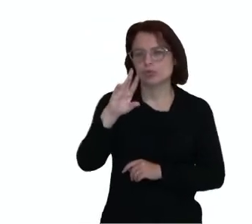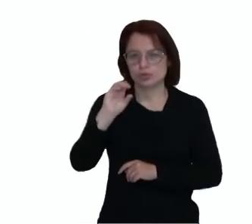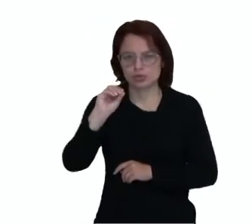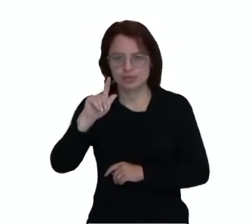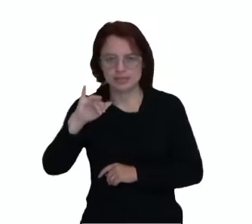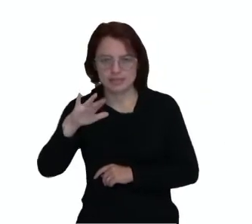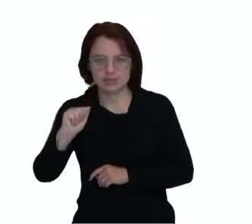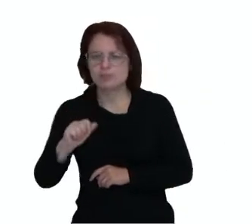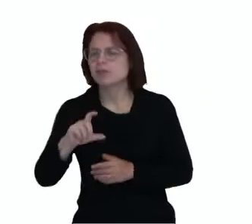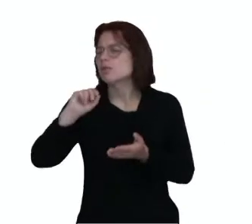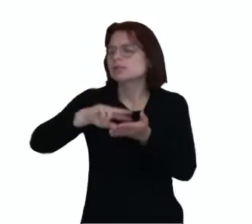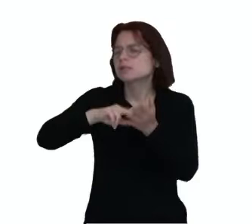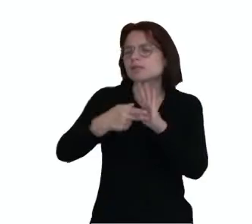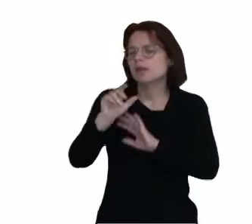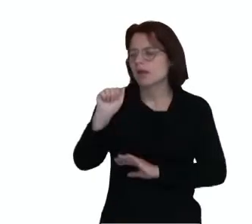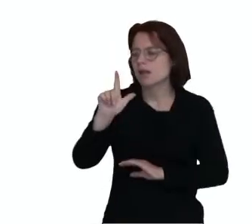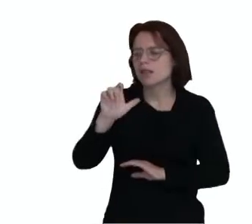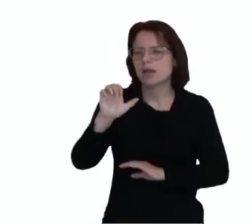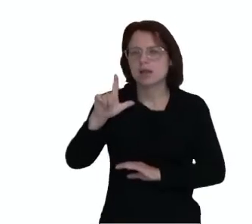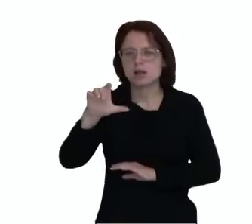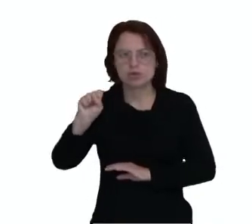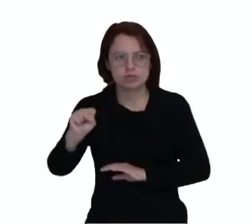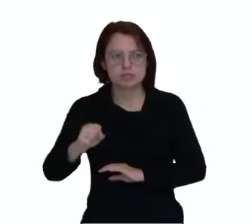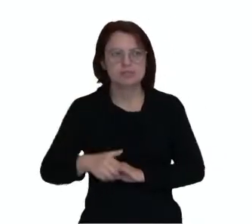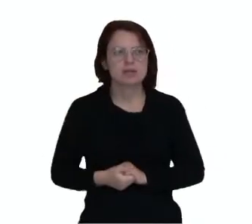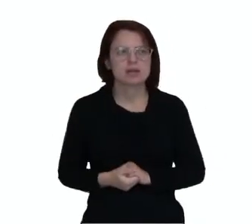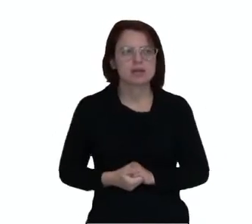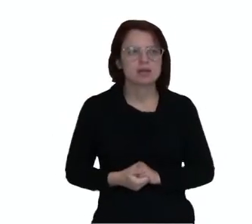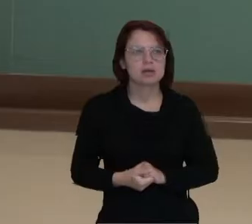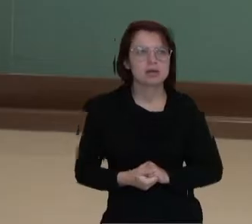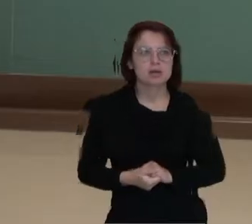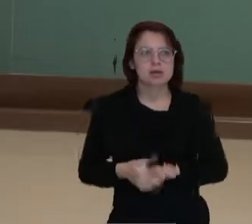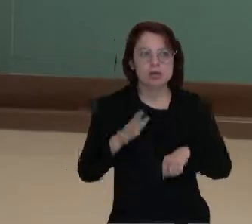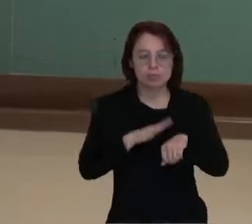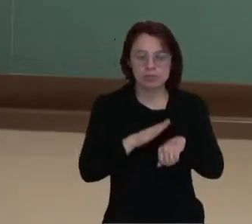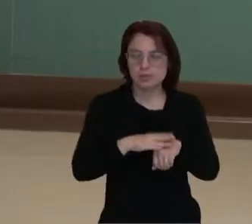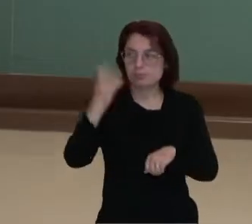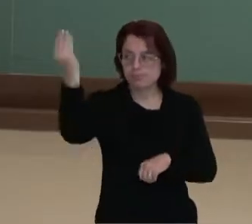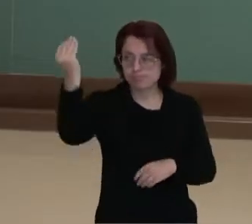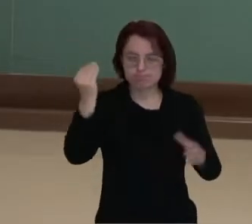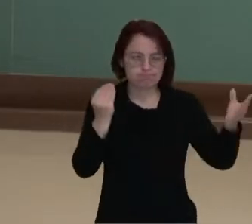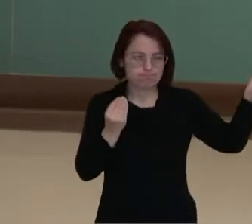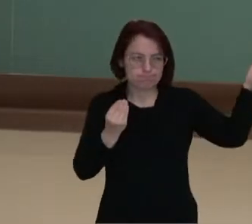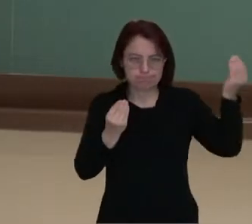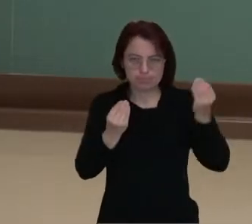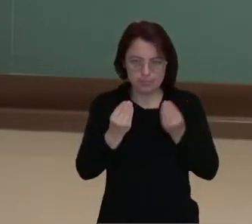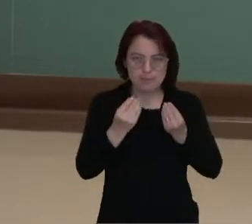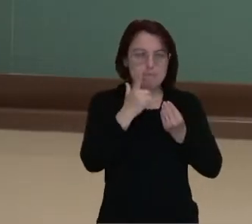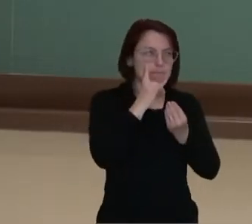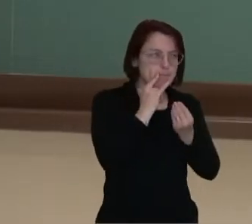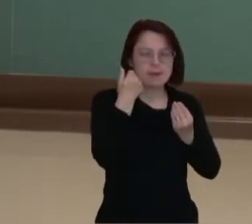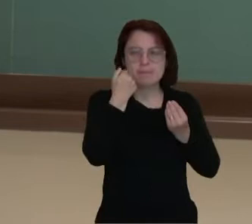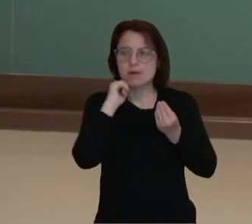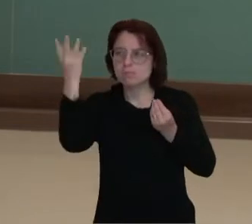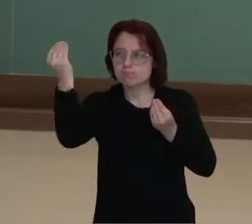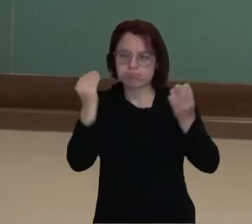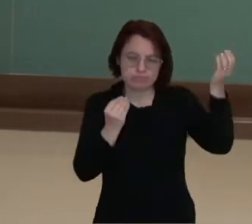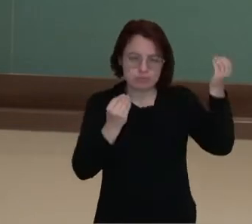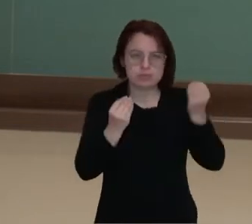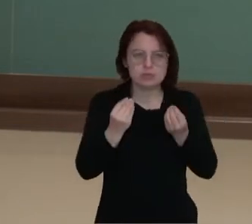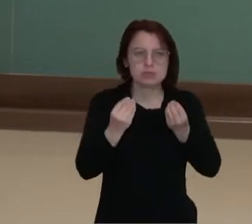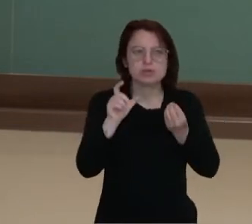são alelos? Quando nós ganhamos os genes dos nossos pais e das nossas mães, nós ganhamos gene lá. O gene, por exemplo,